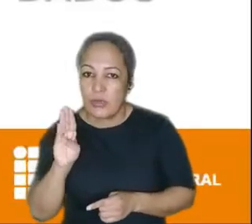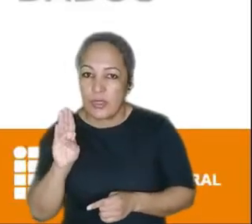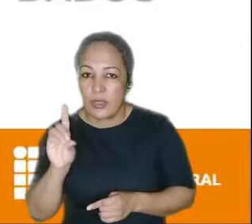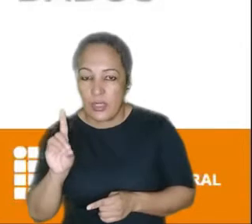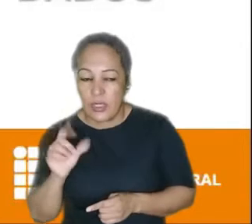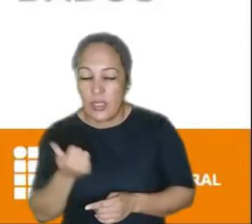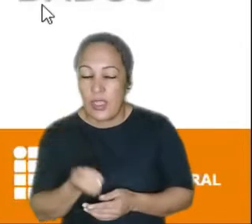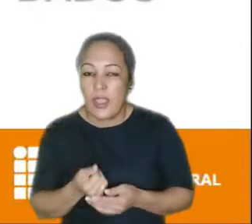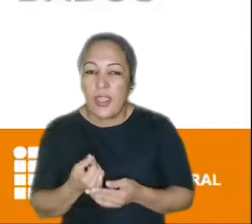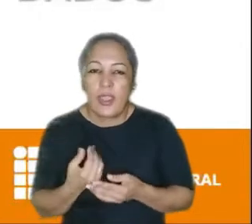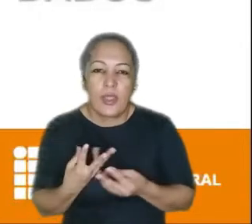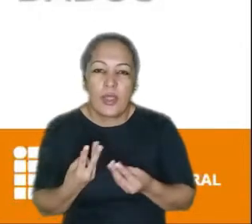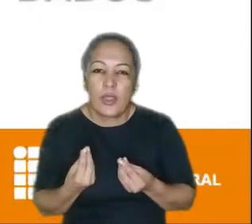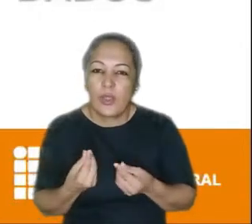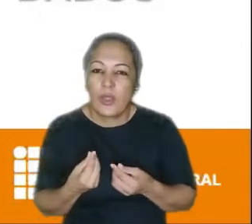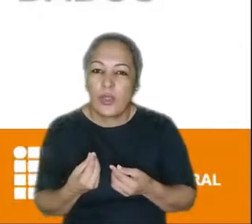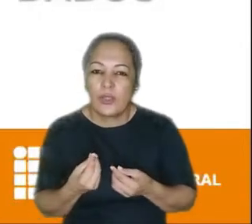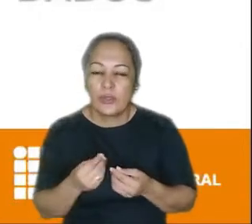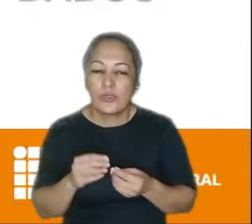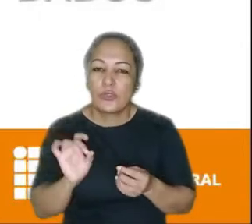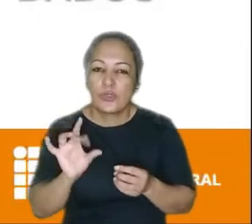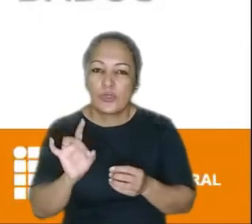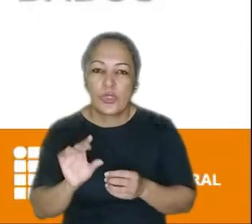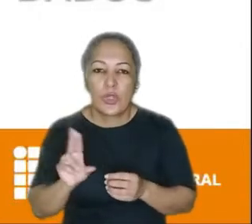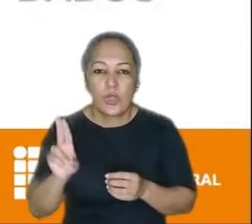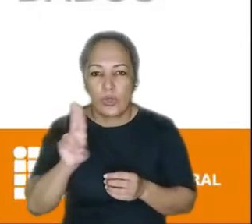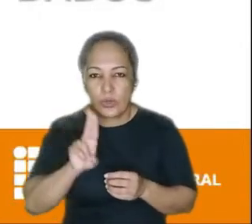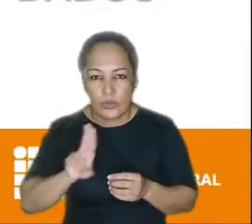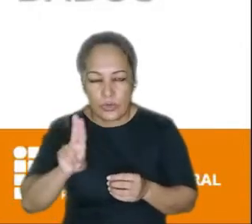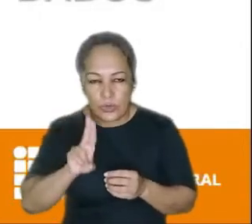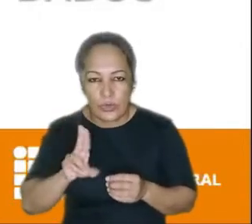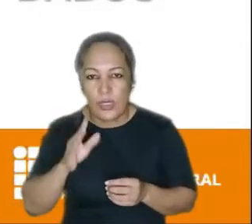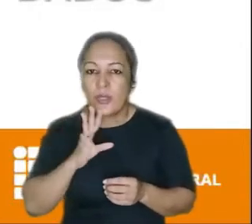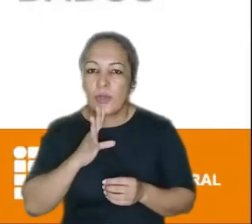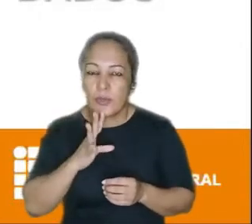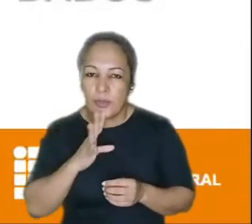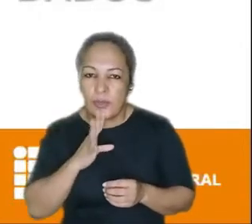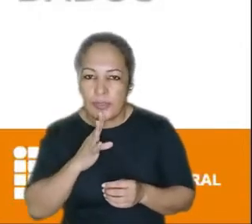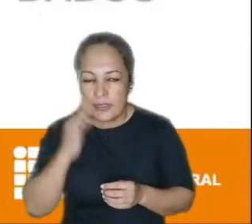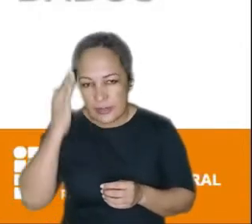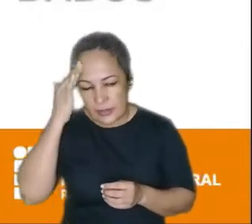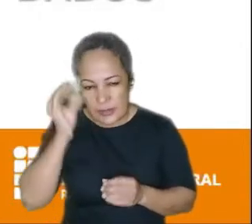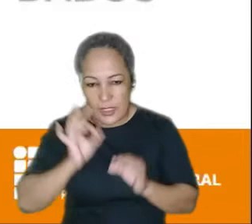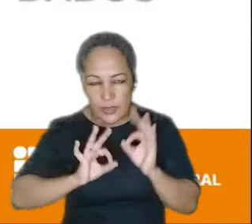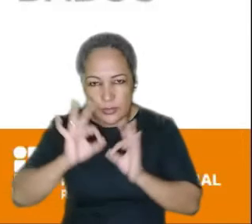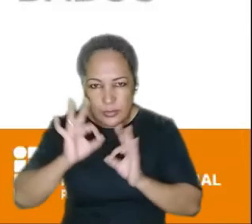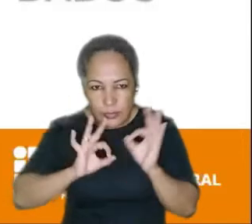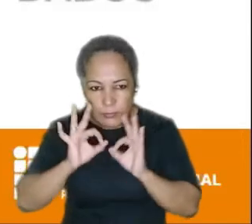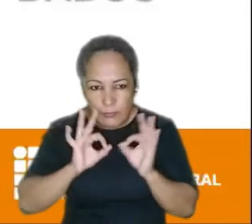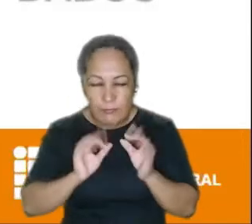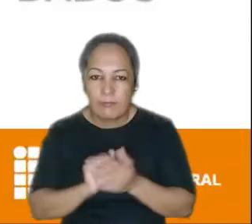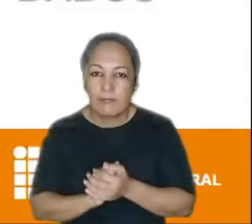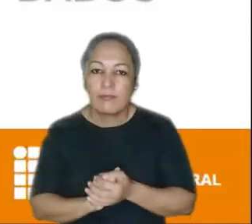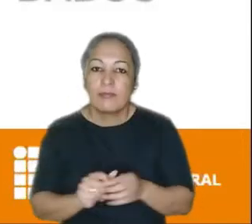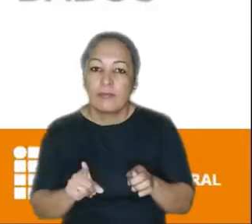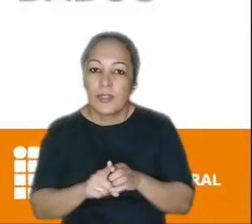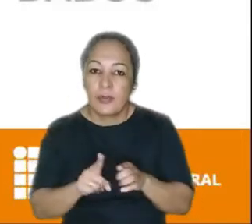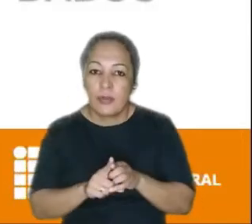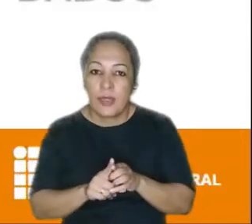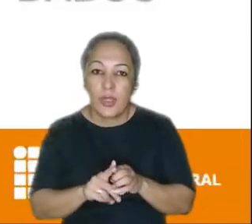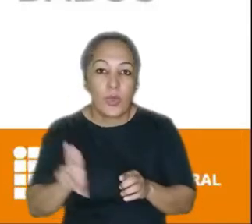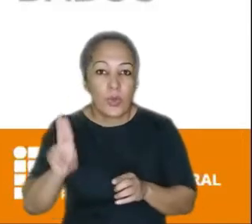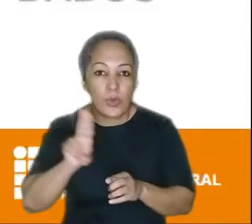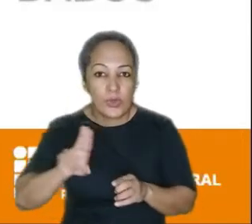somente usuários desenvolvedores conhecem e manipulam, tá? O usuário cliente, ou seja, aquele usuário que